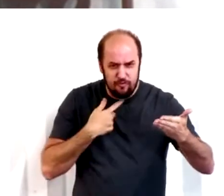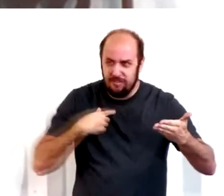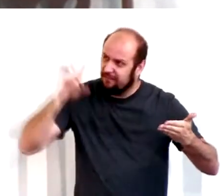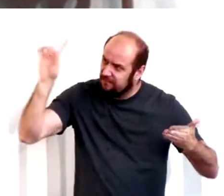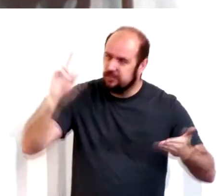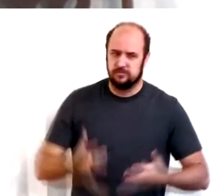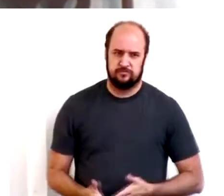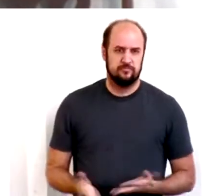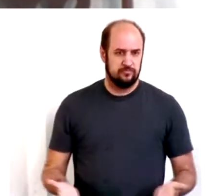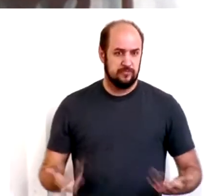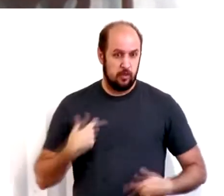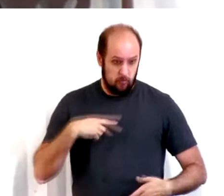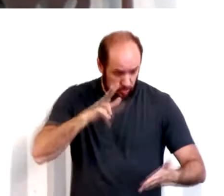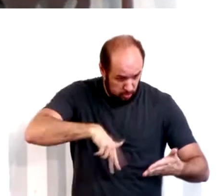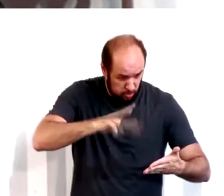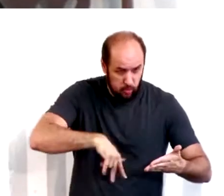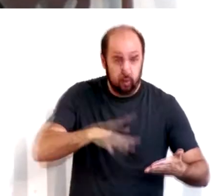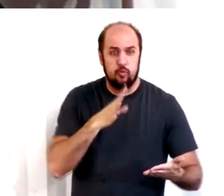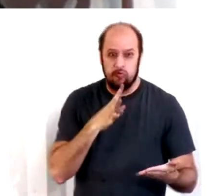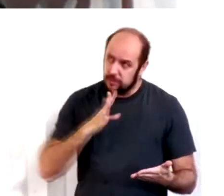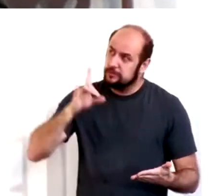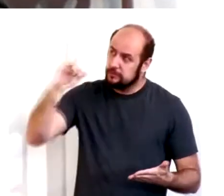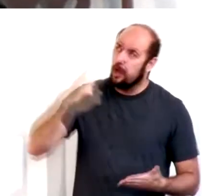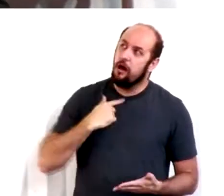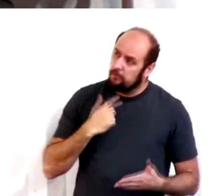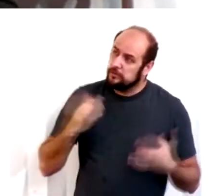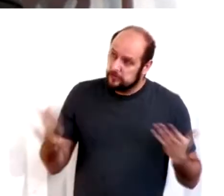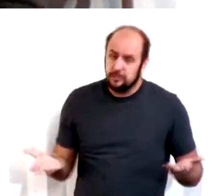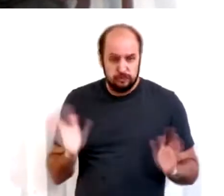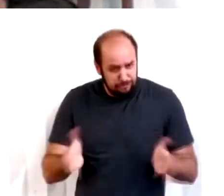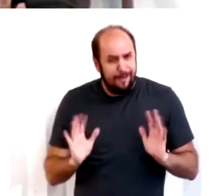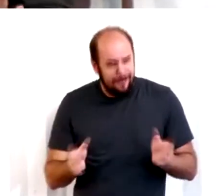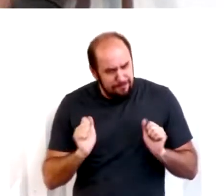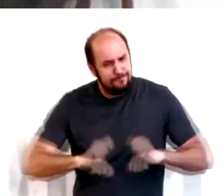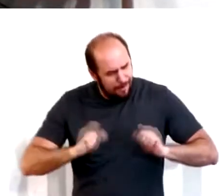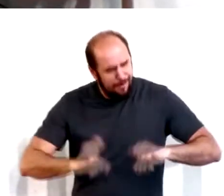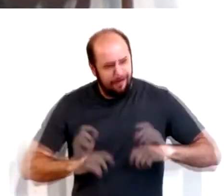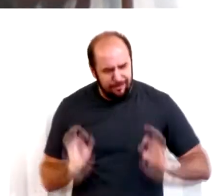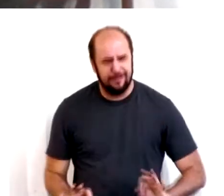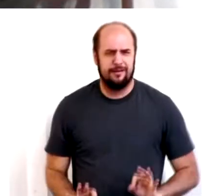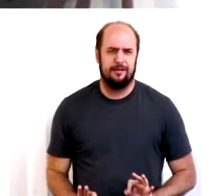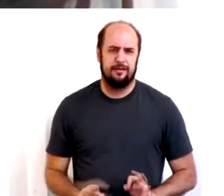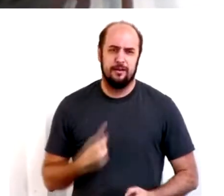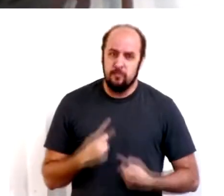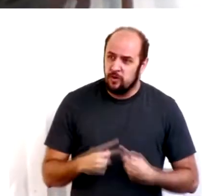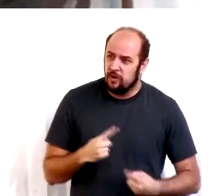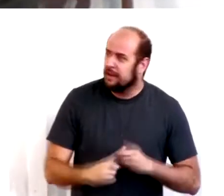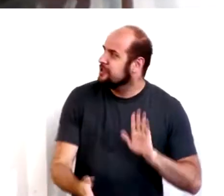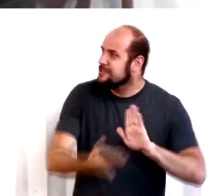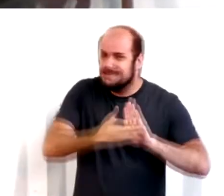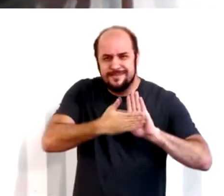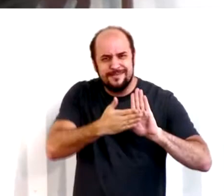posso conhecer a vontade de Deus? Posso. Eu posso, porque a vontade dele está aqui.